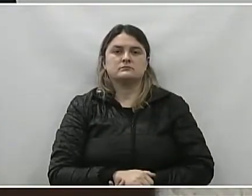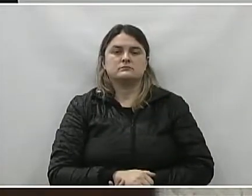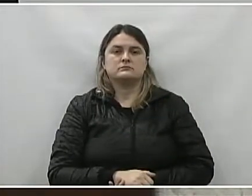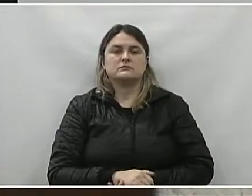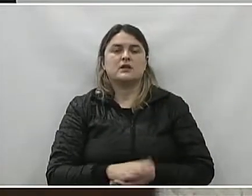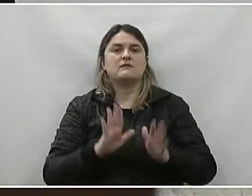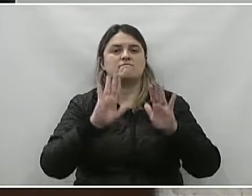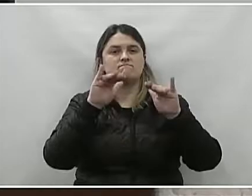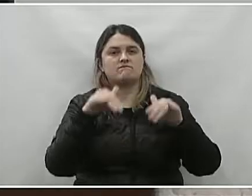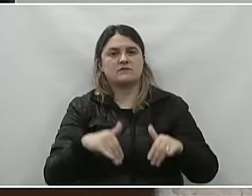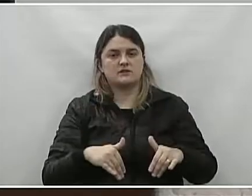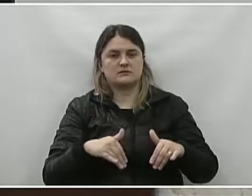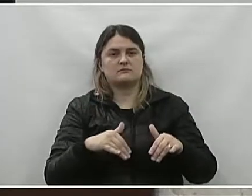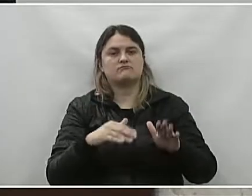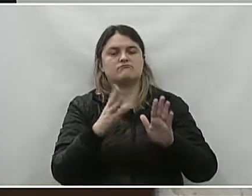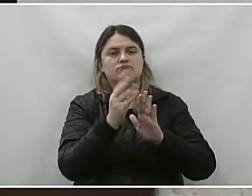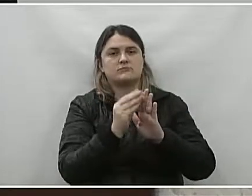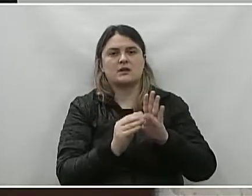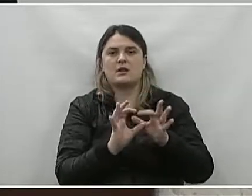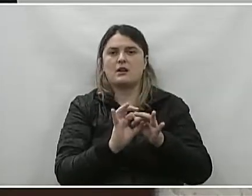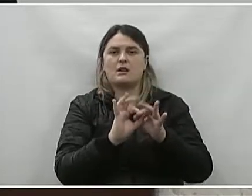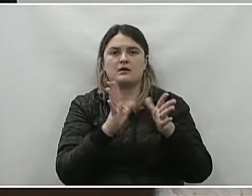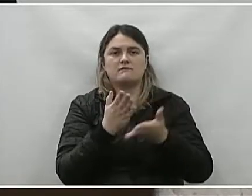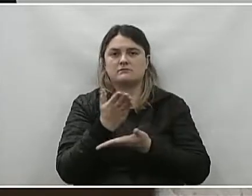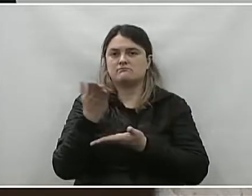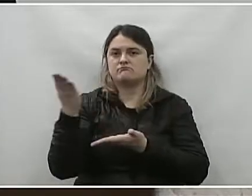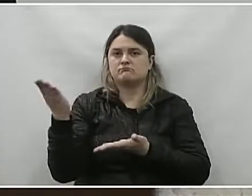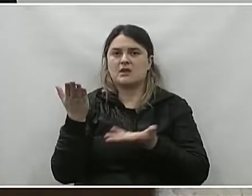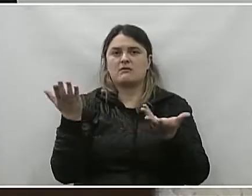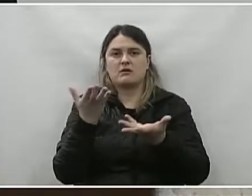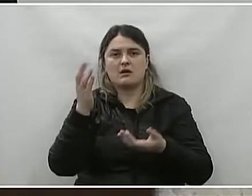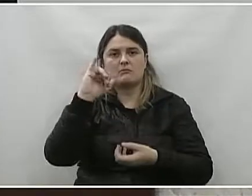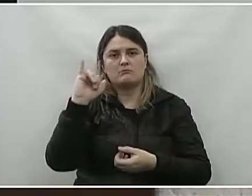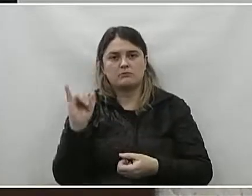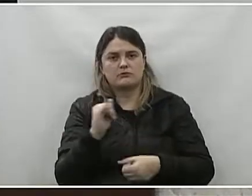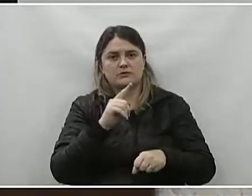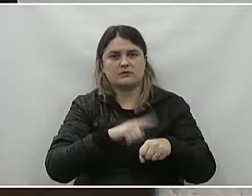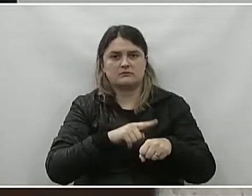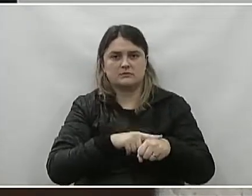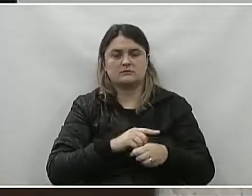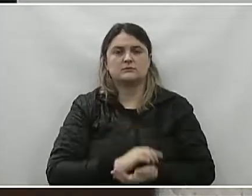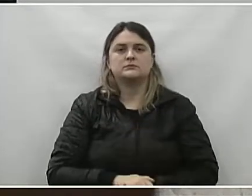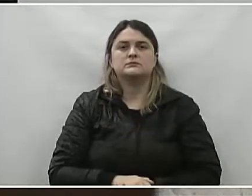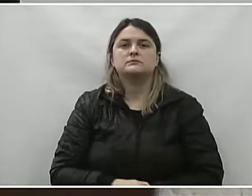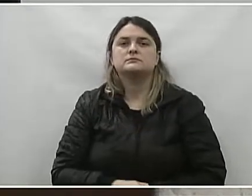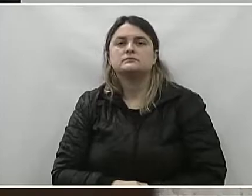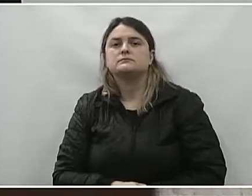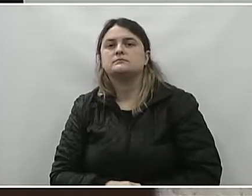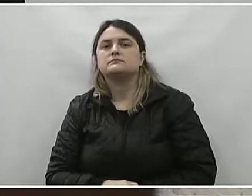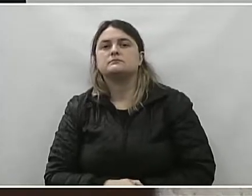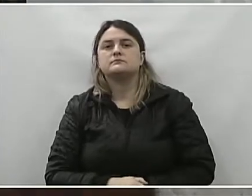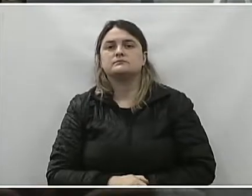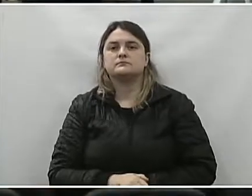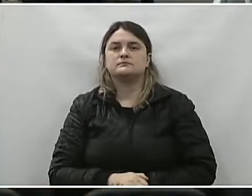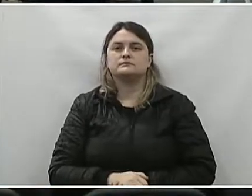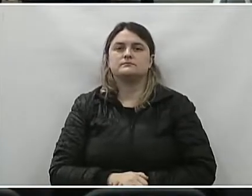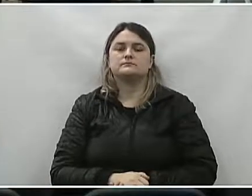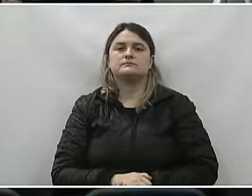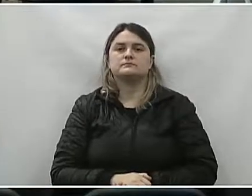Com o fim da ordem do dia, deixo livre a palavra aos nobres vereadores que dela desejarem fazer uso.